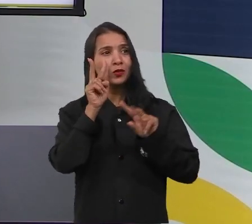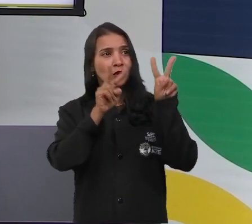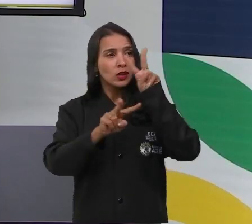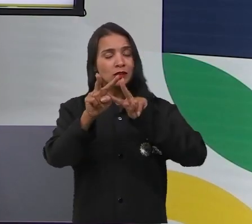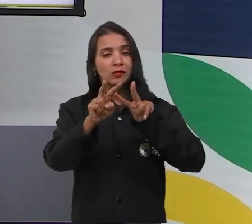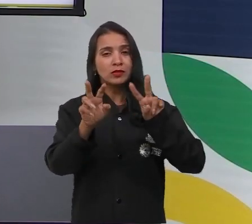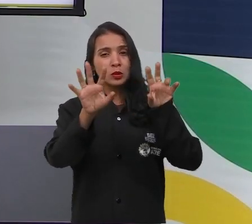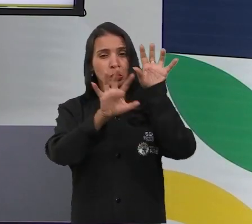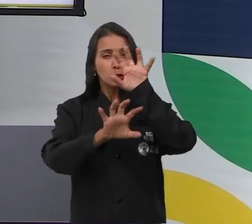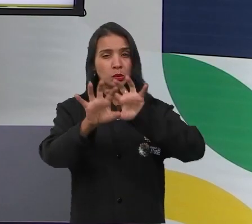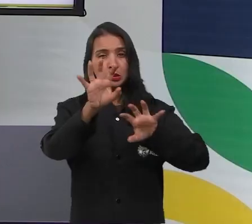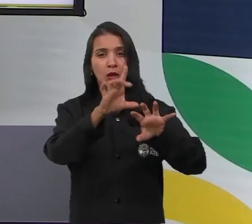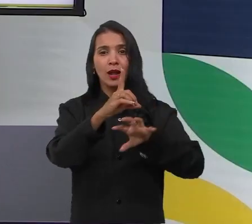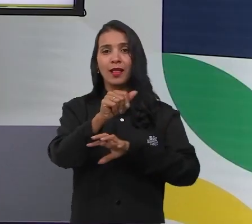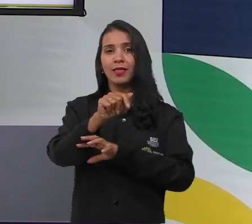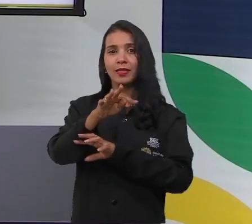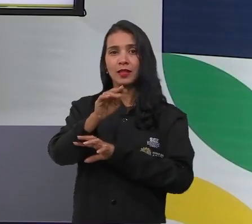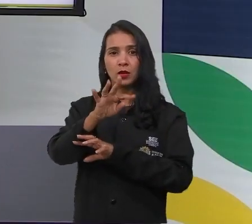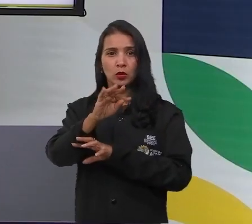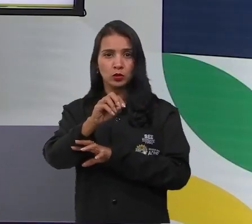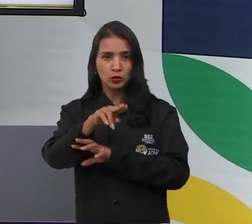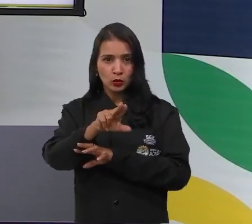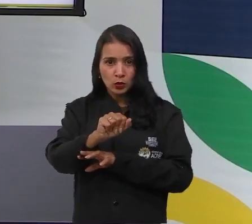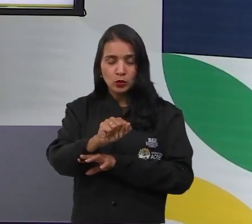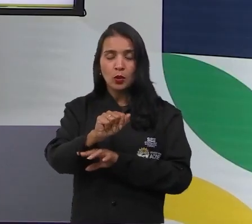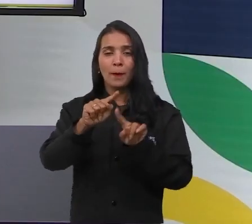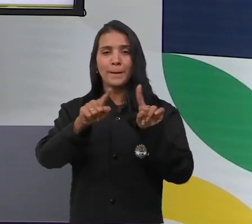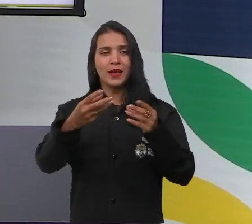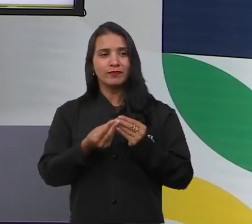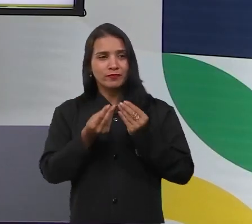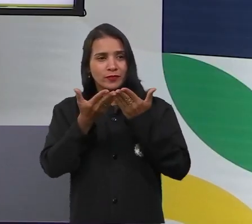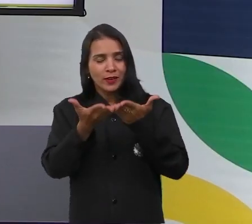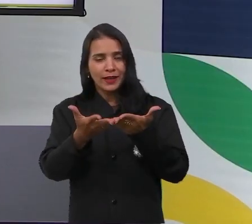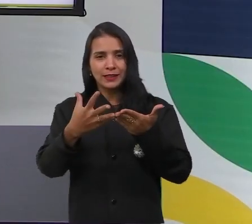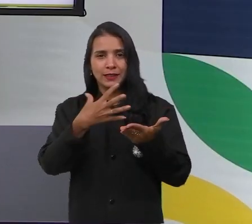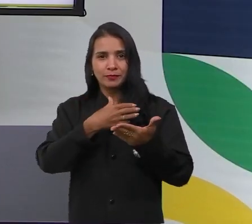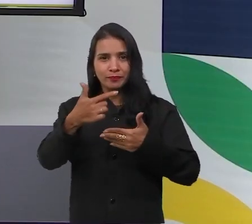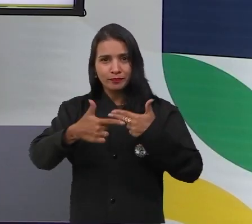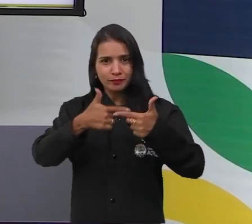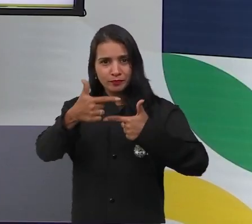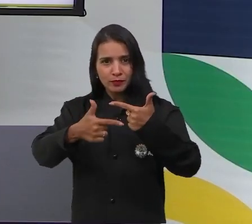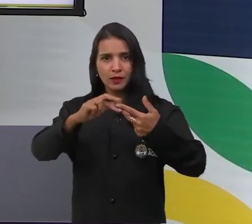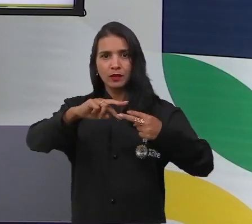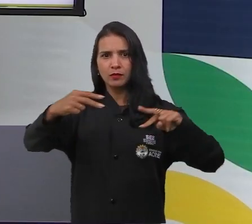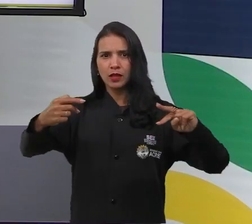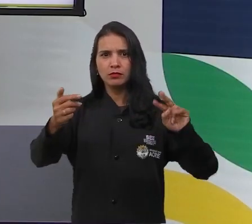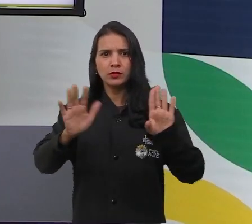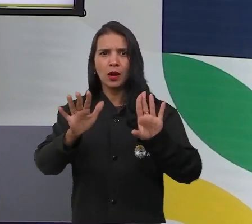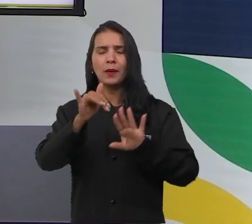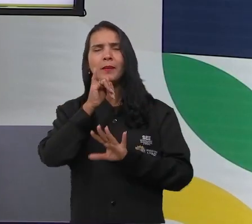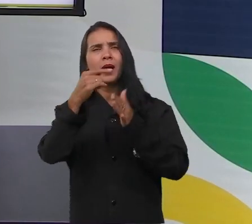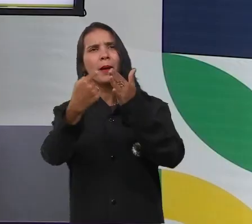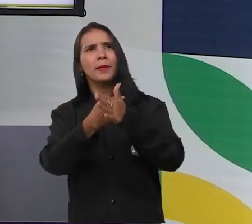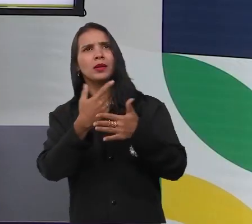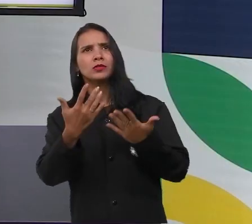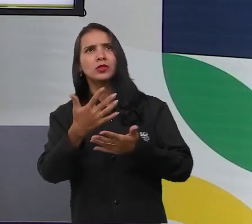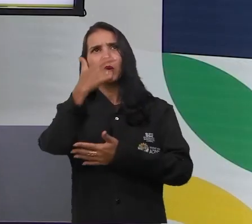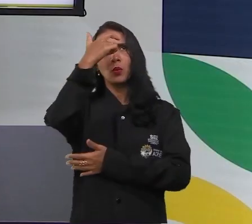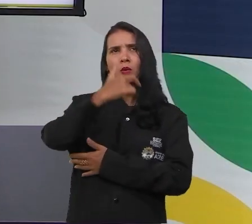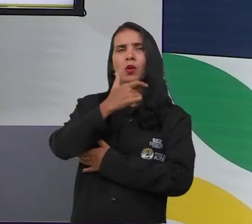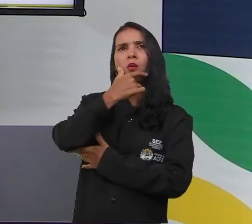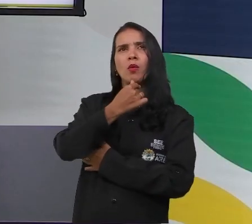para o filho. Por quê? Porque ele é Y. No caso, quando uma criança sai menino. Ou seja, professora, eu sou